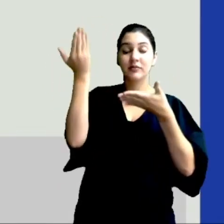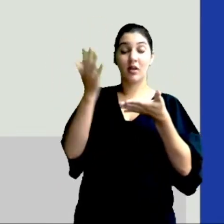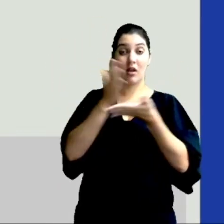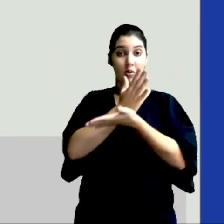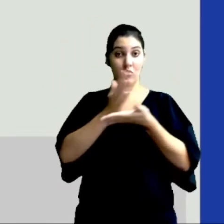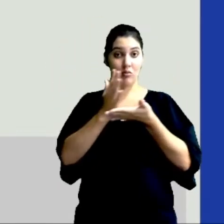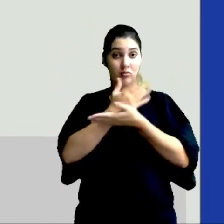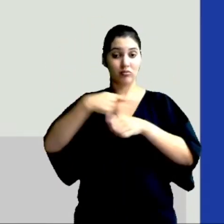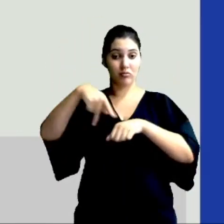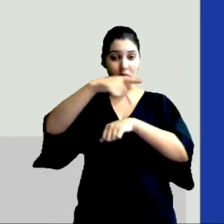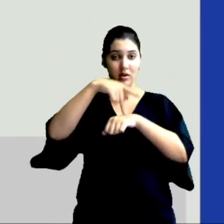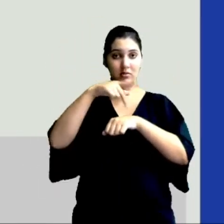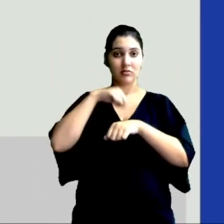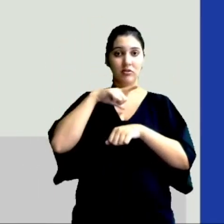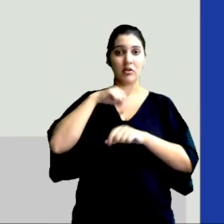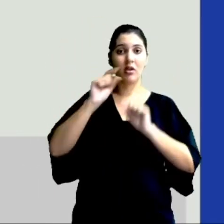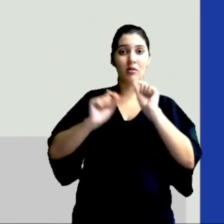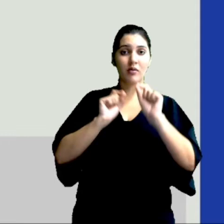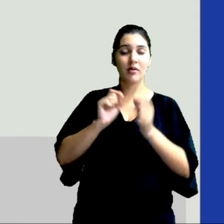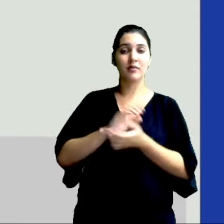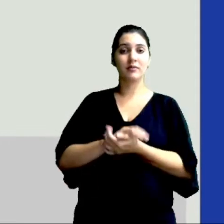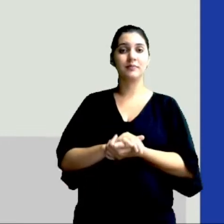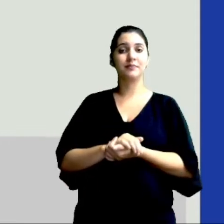alguns países, né, que têm